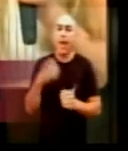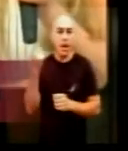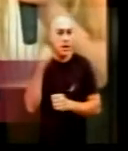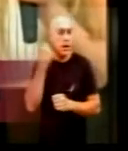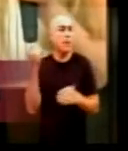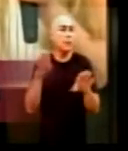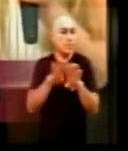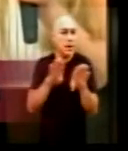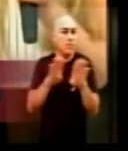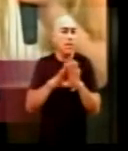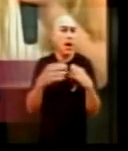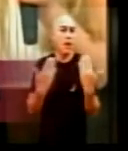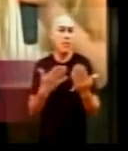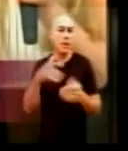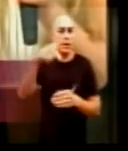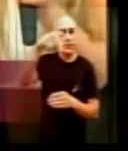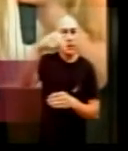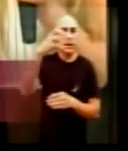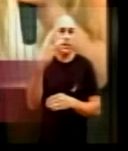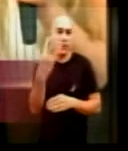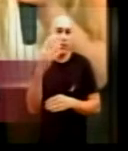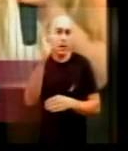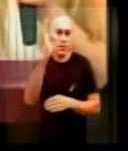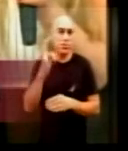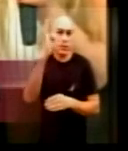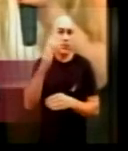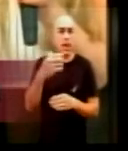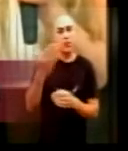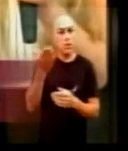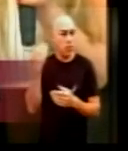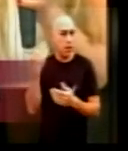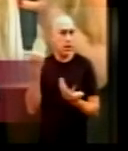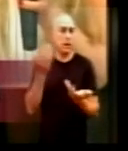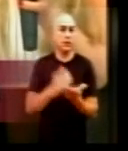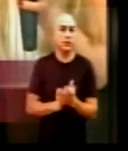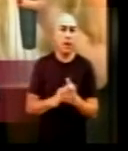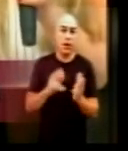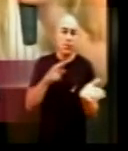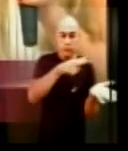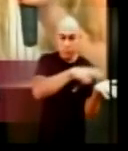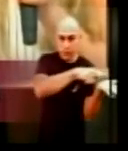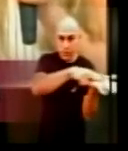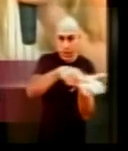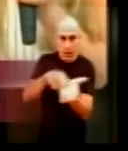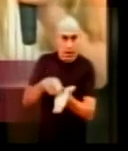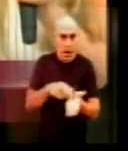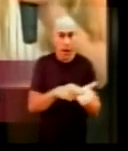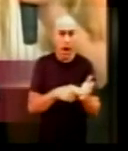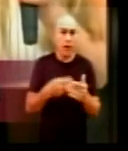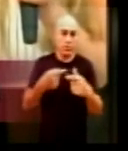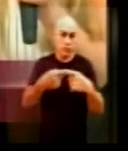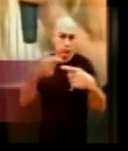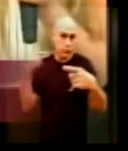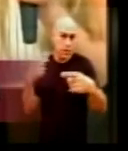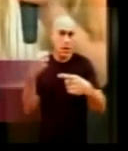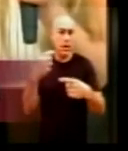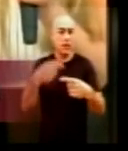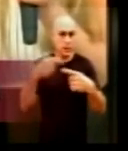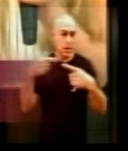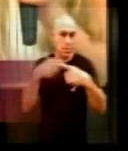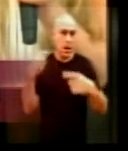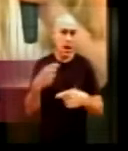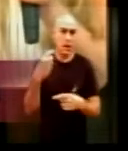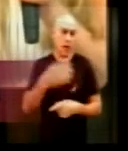Nós chegamos a 73% de positividade de tudo que internava, num período aí na semana 31, 32, que é